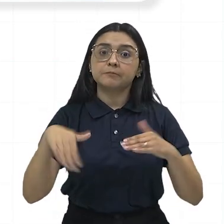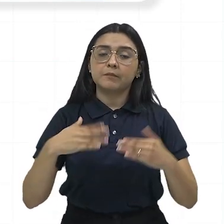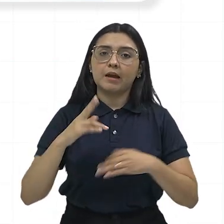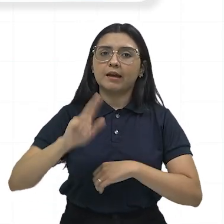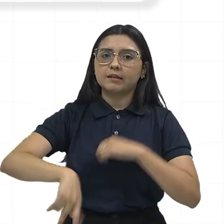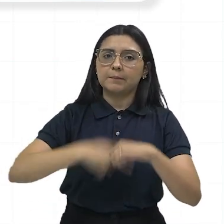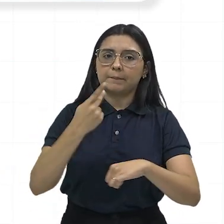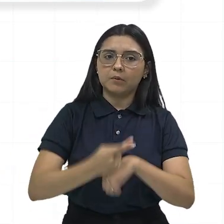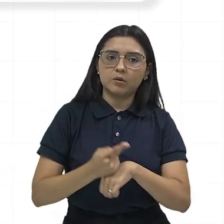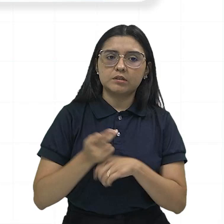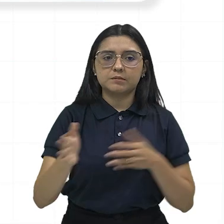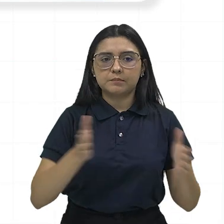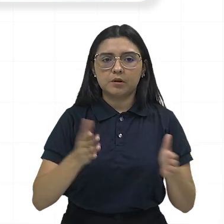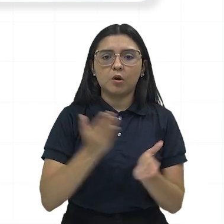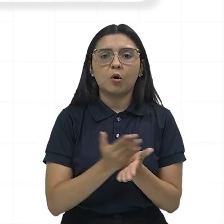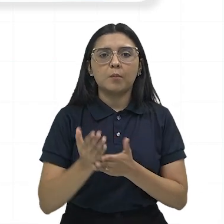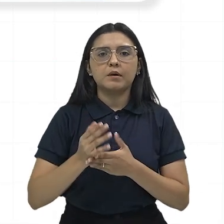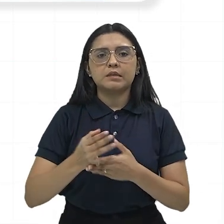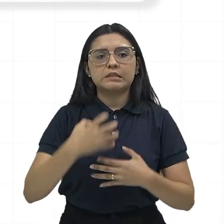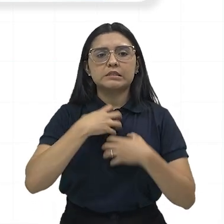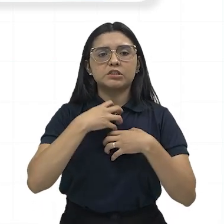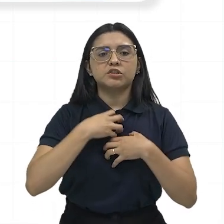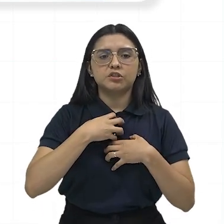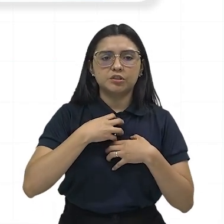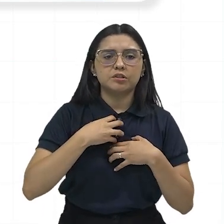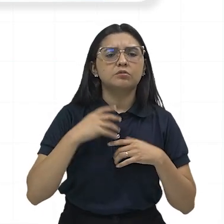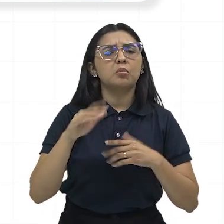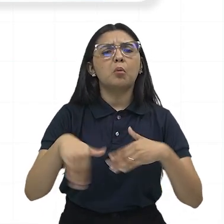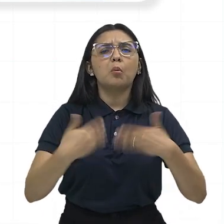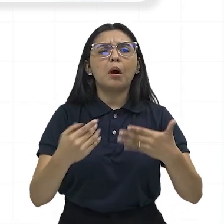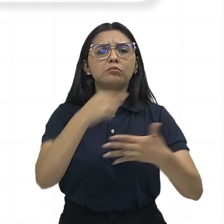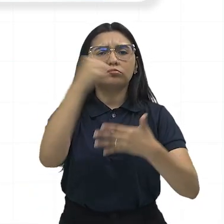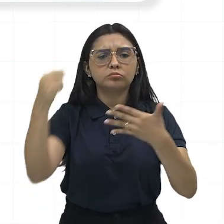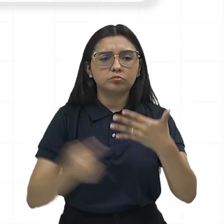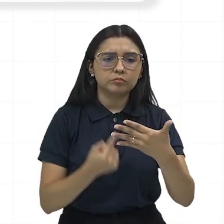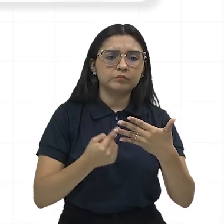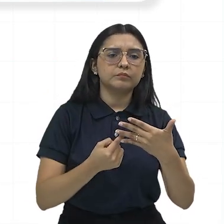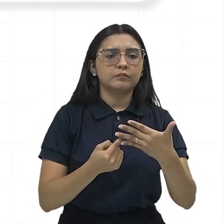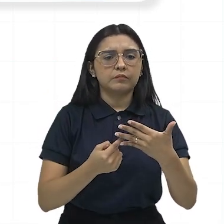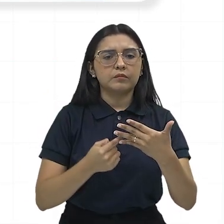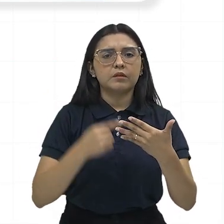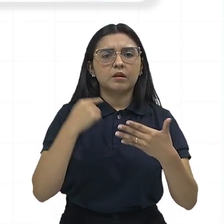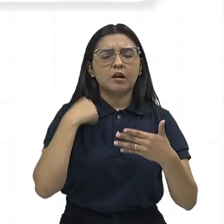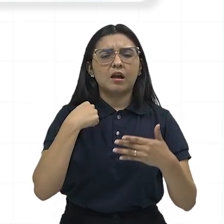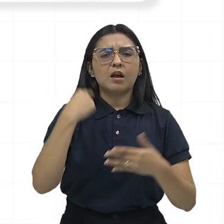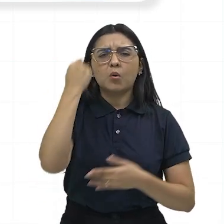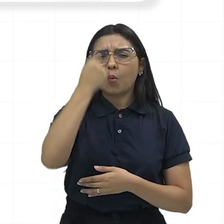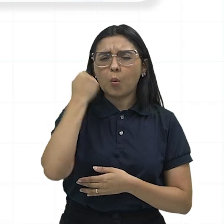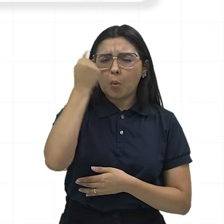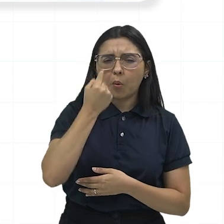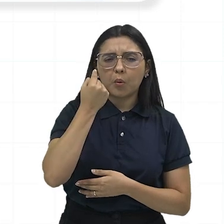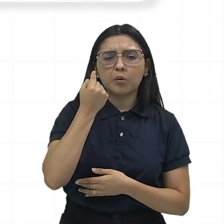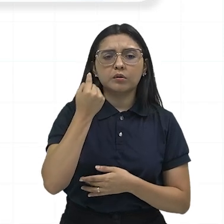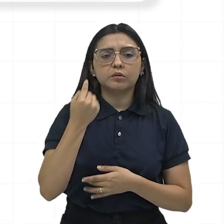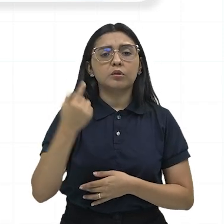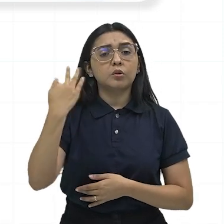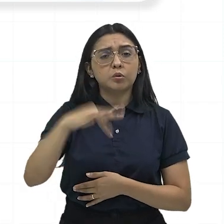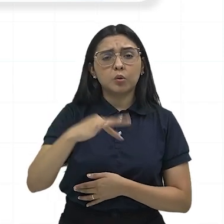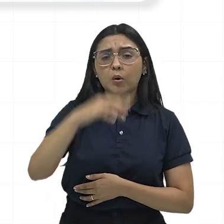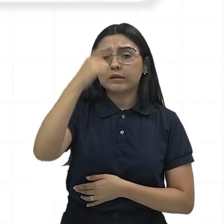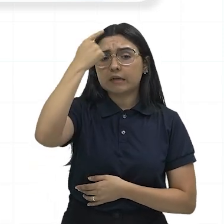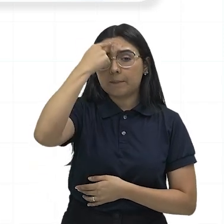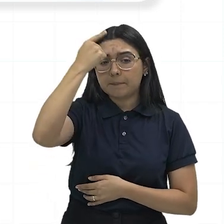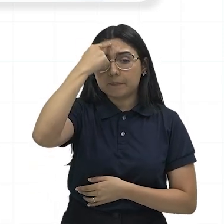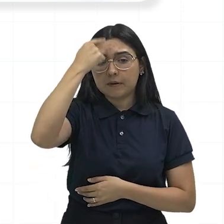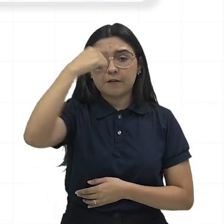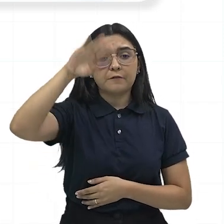esse período, né, ela começa a sentir os sintomas. E quais seriam eles? Irritação nos olhos, dores de